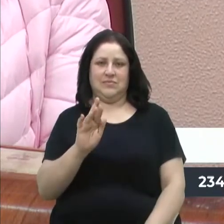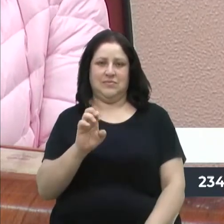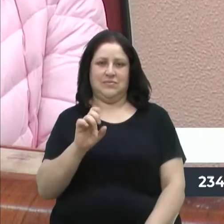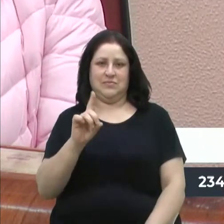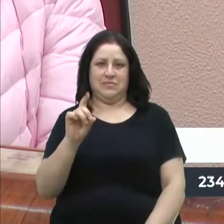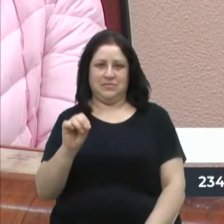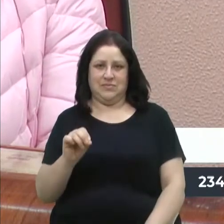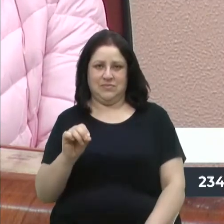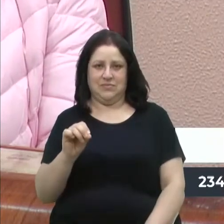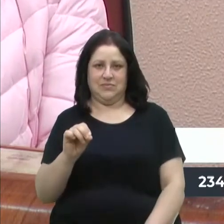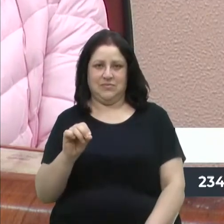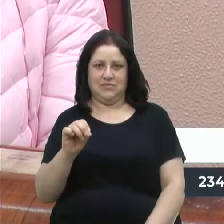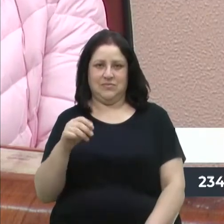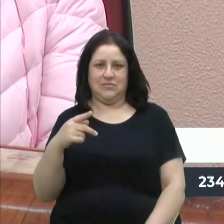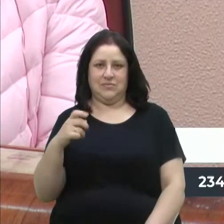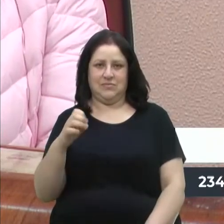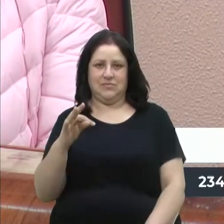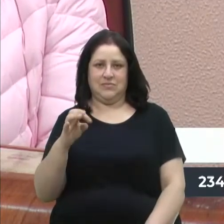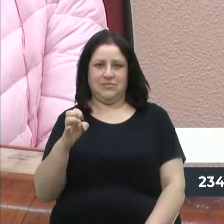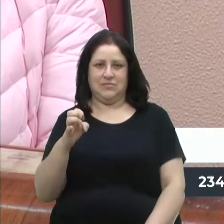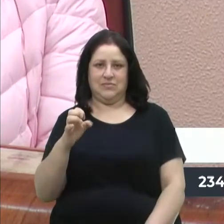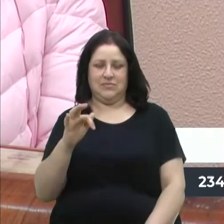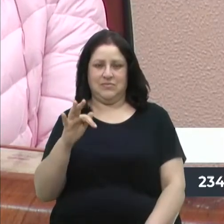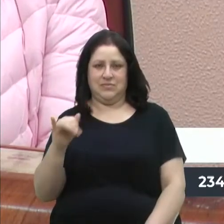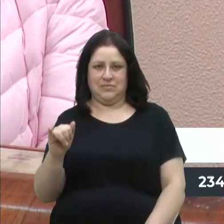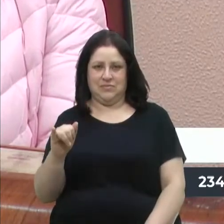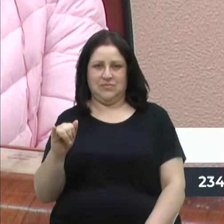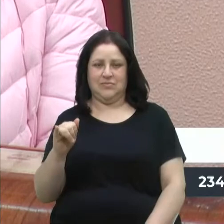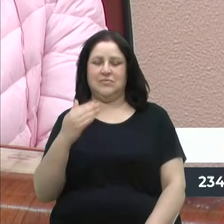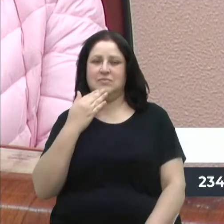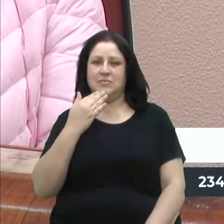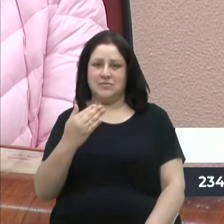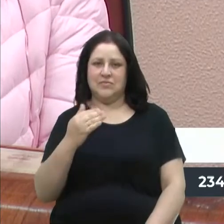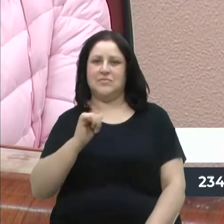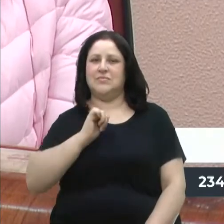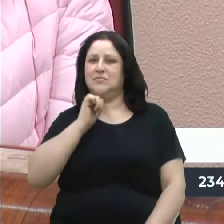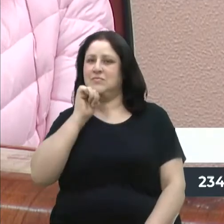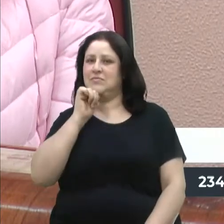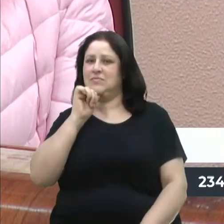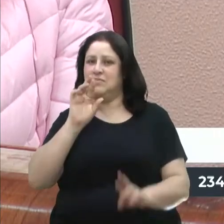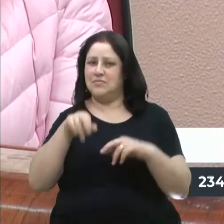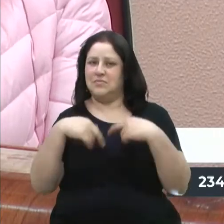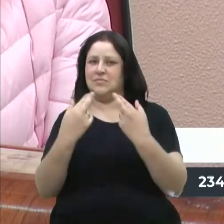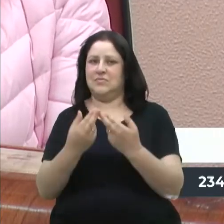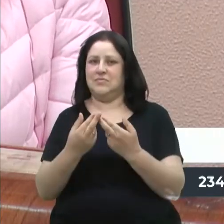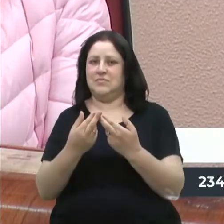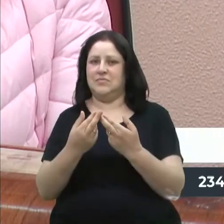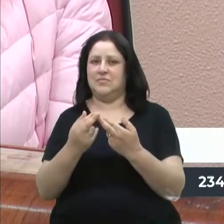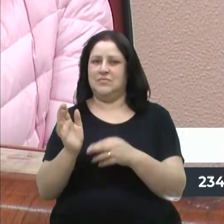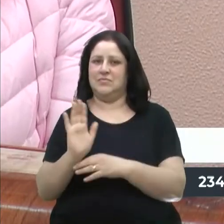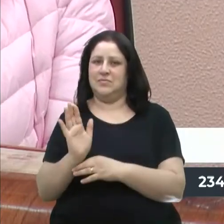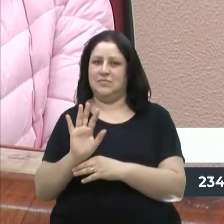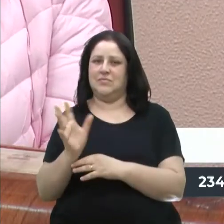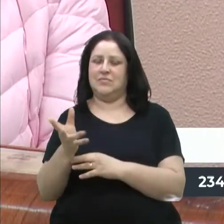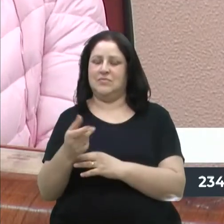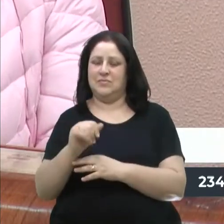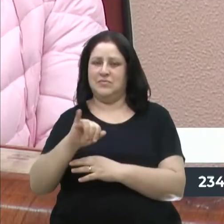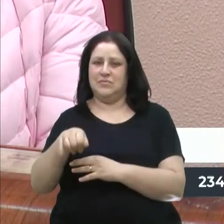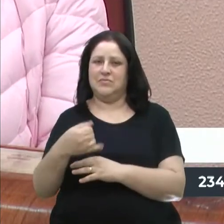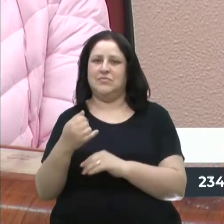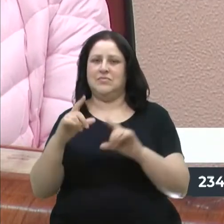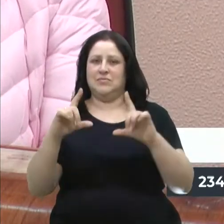homenagem pedimos a suspensão dos trabalhos apresentação para saudações finais e despedidas também aproveitaremos para fazer uma foto oficial